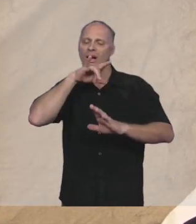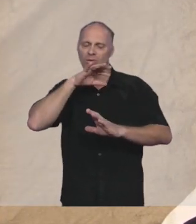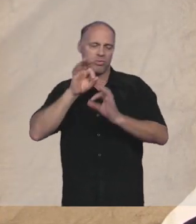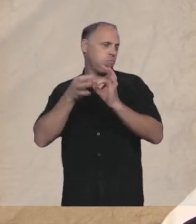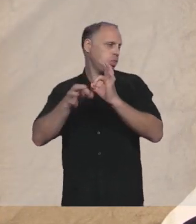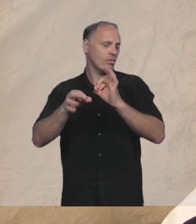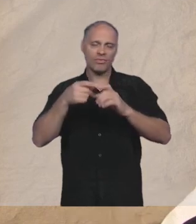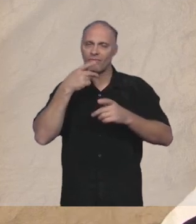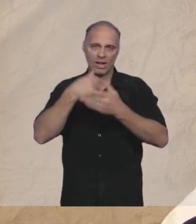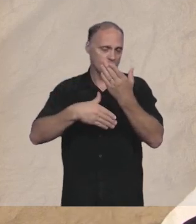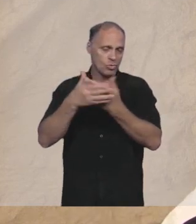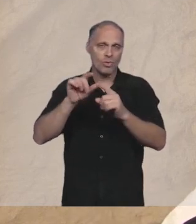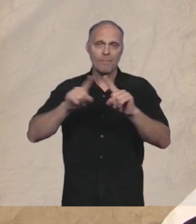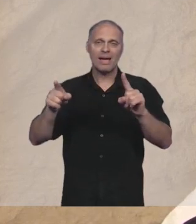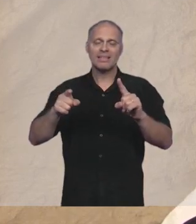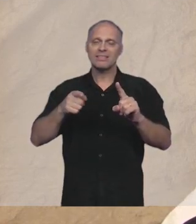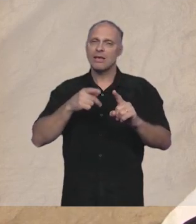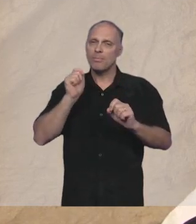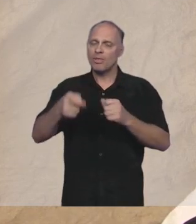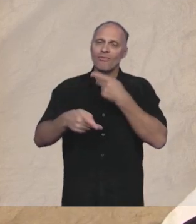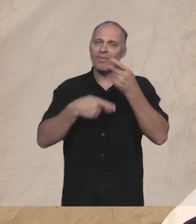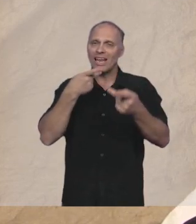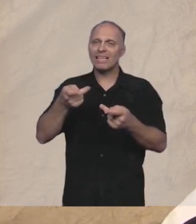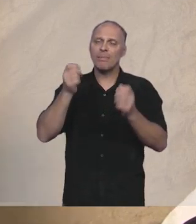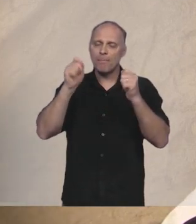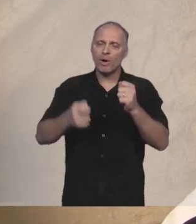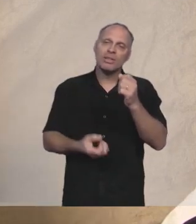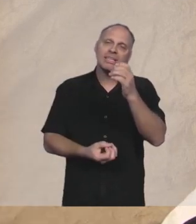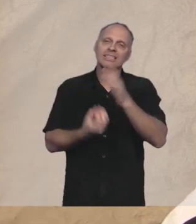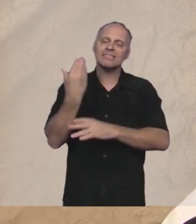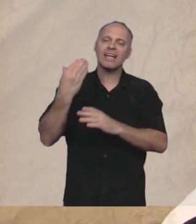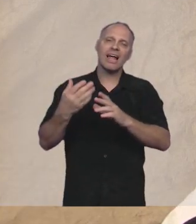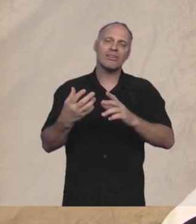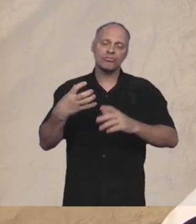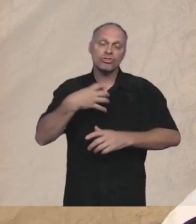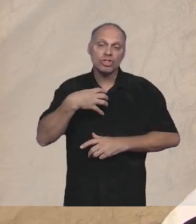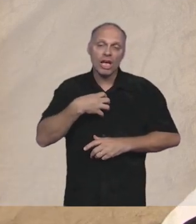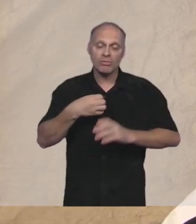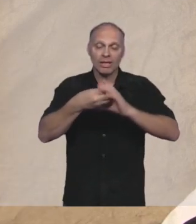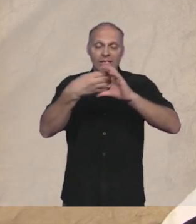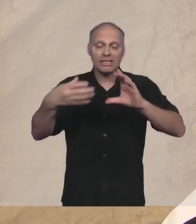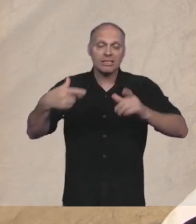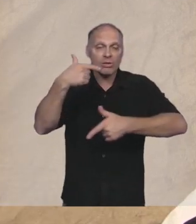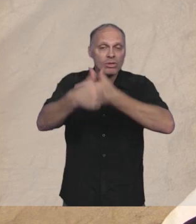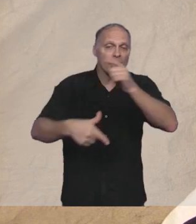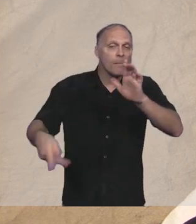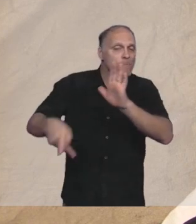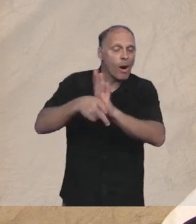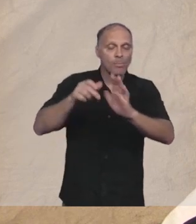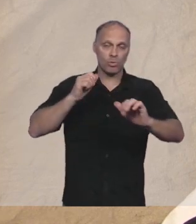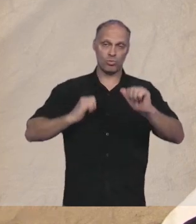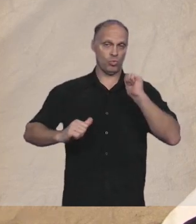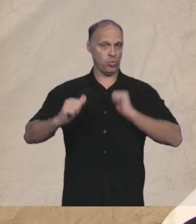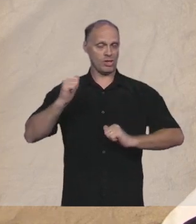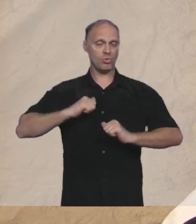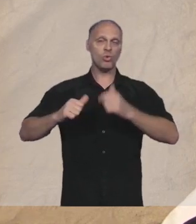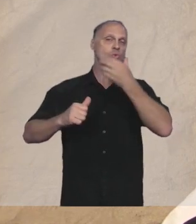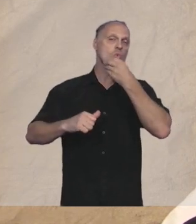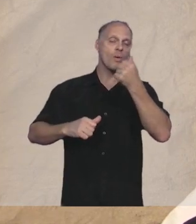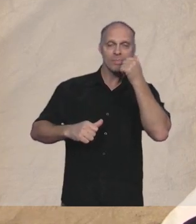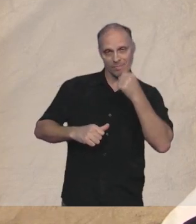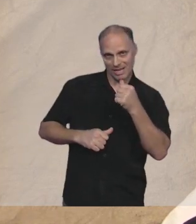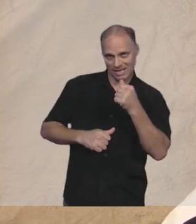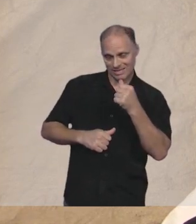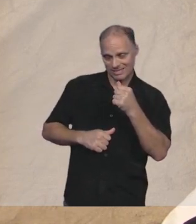na intensidade no trabalho do ator e da atriz. O Peter Brook propõe um